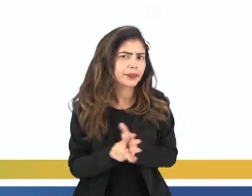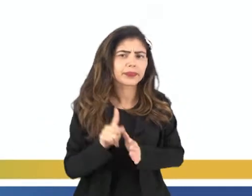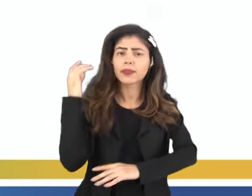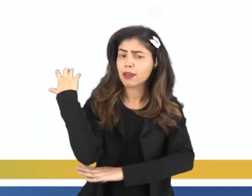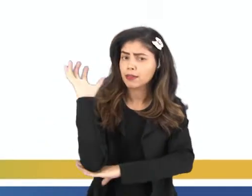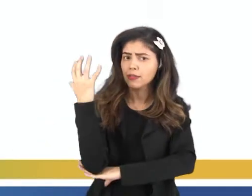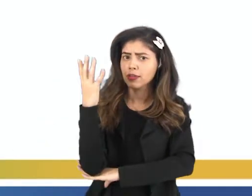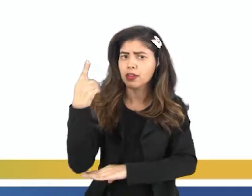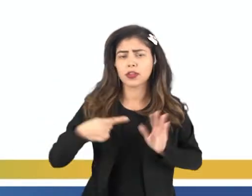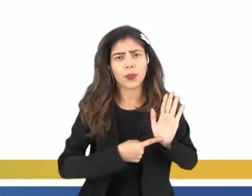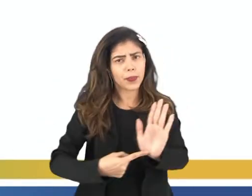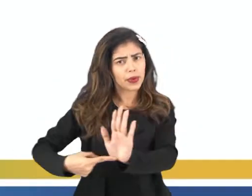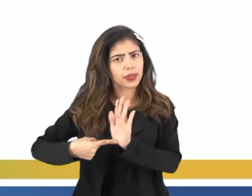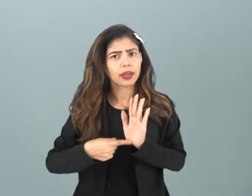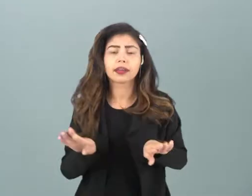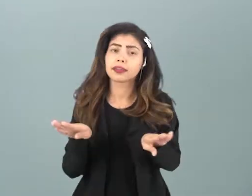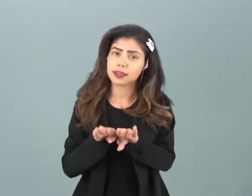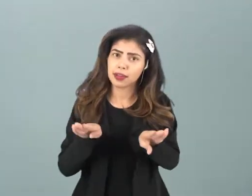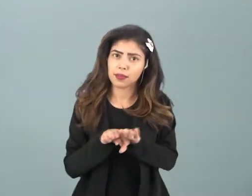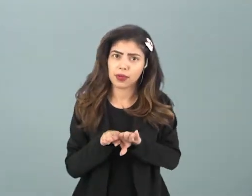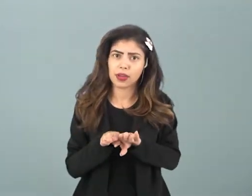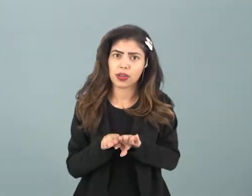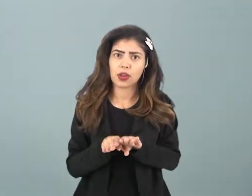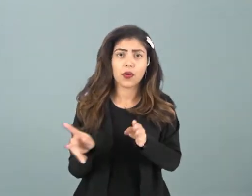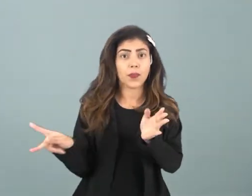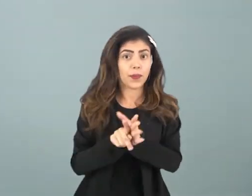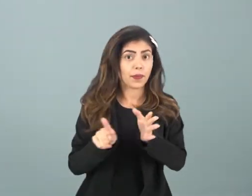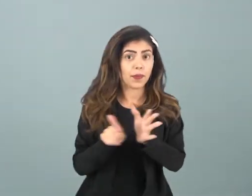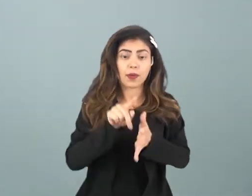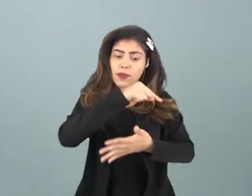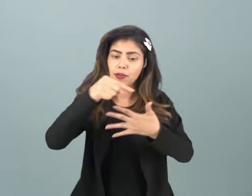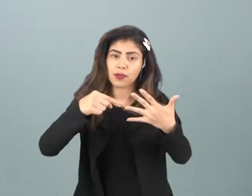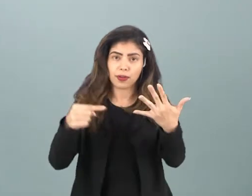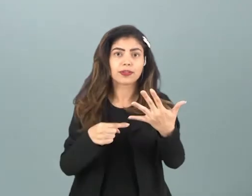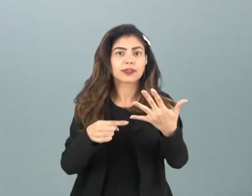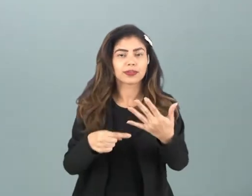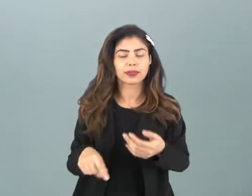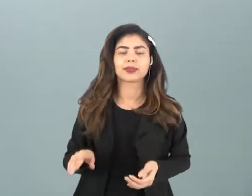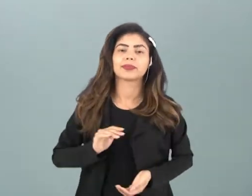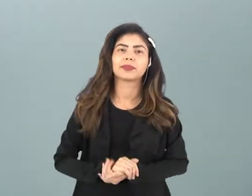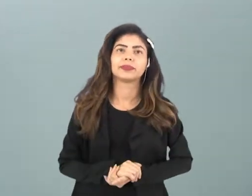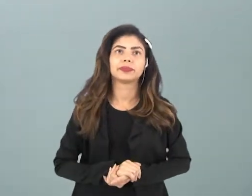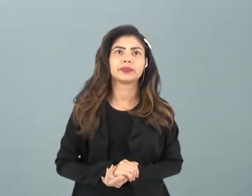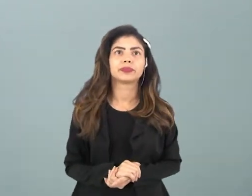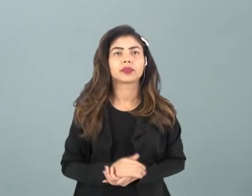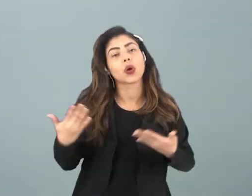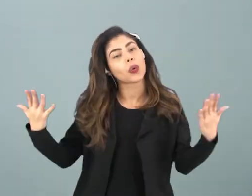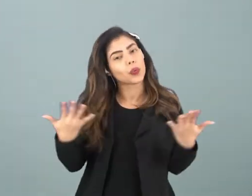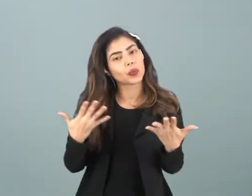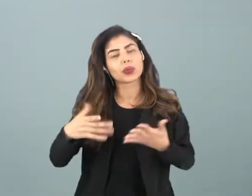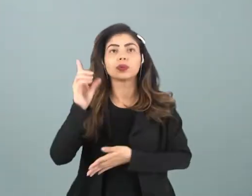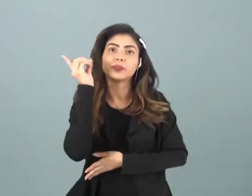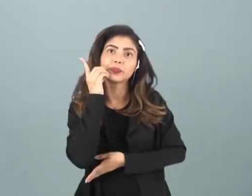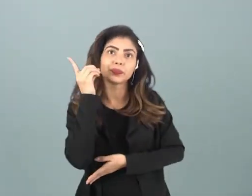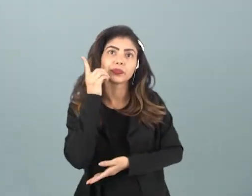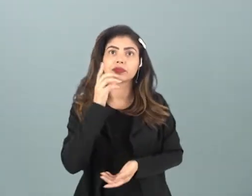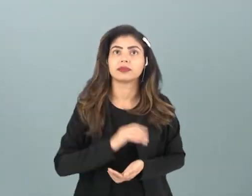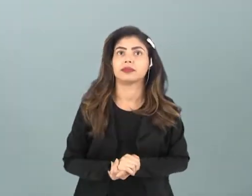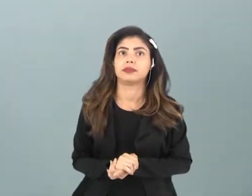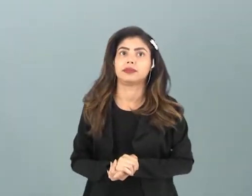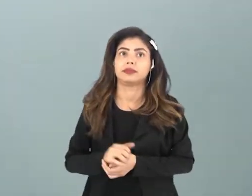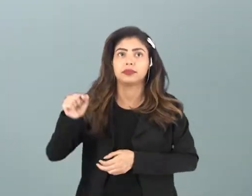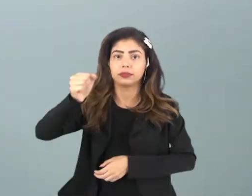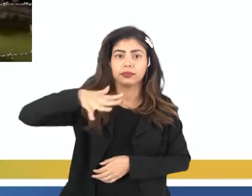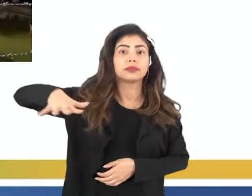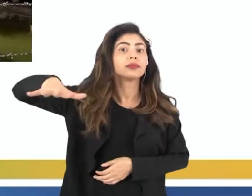não oferecesse tantos recursos necessários. Os dias de hoje, tecnologia no campo